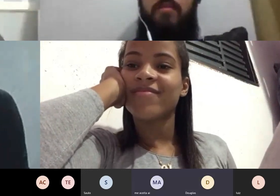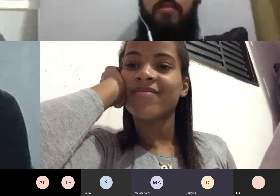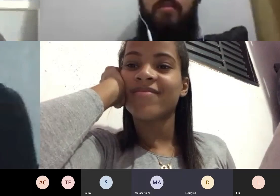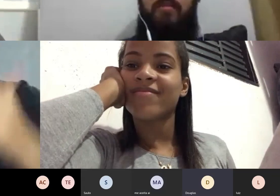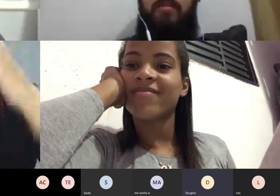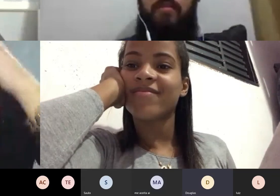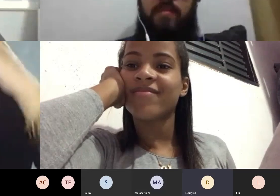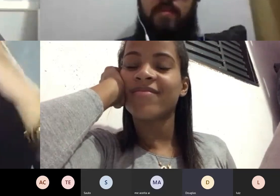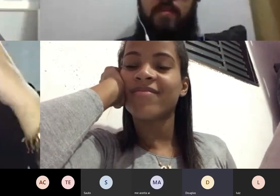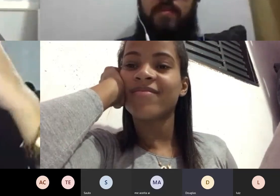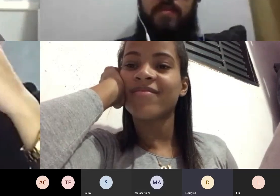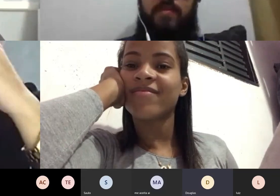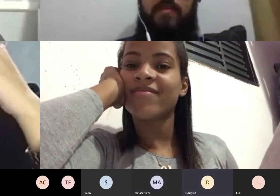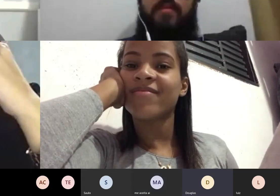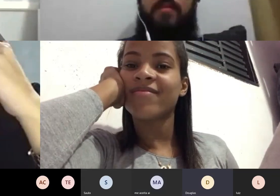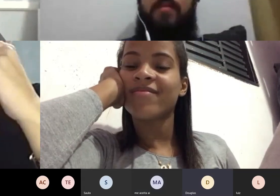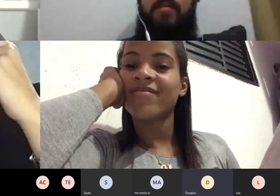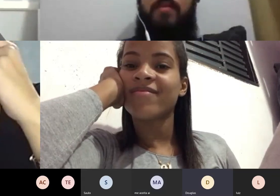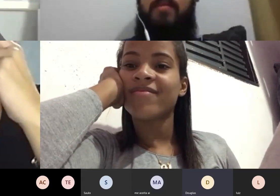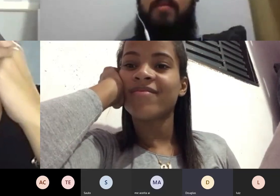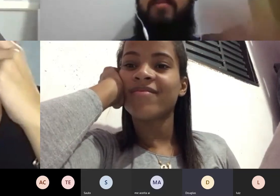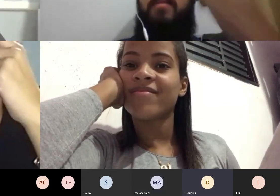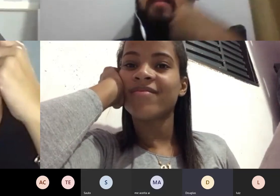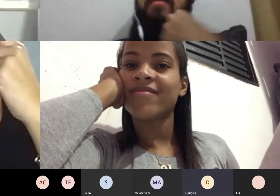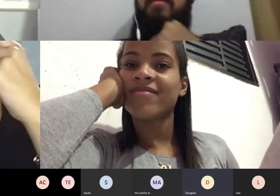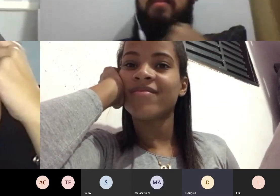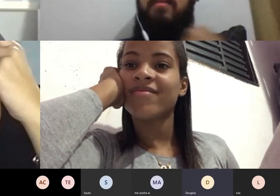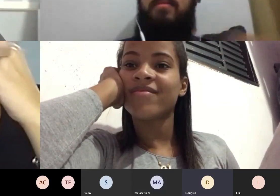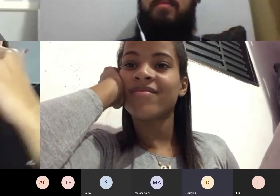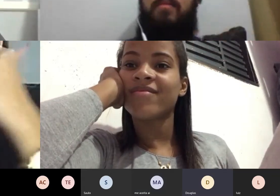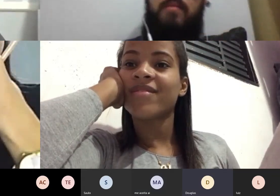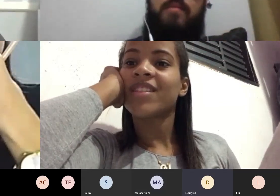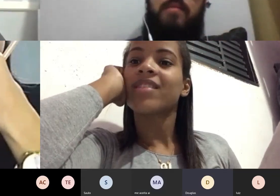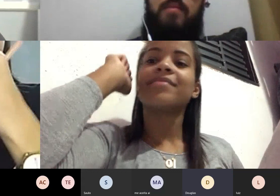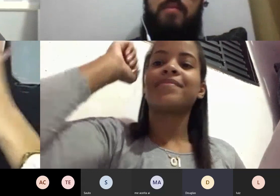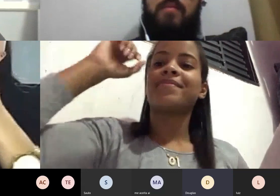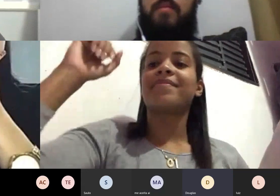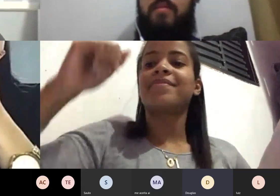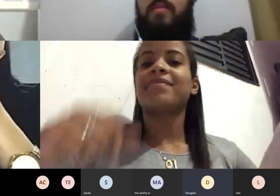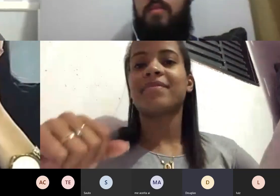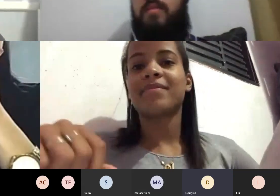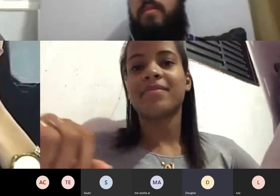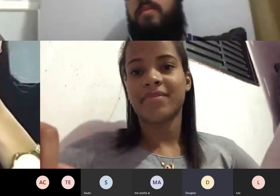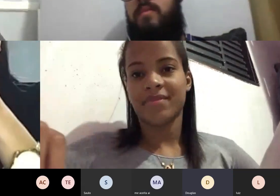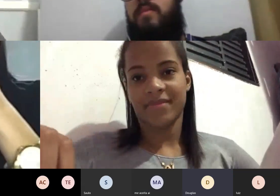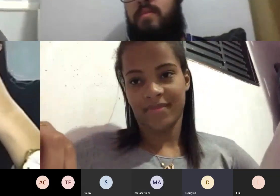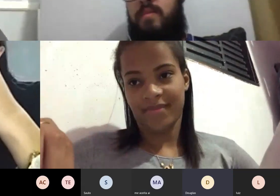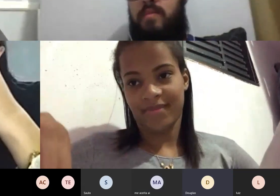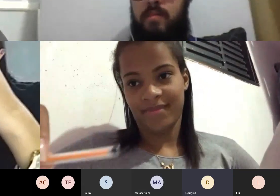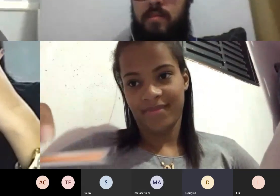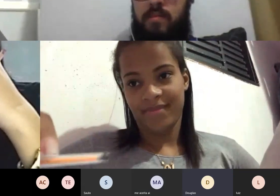Depois dos 10 a 15 minutos, tem que tirar, no caso, a torneirinha? Ou o torniquete? Não.